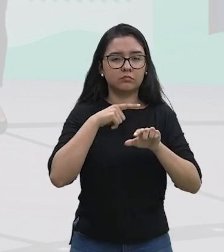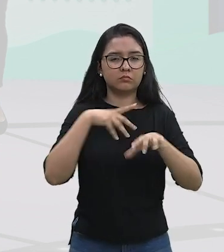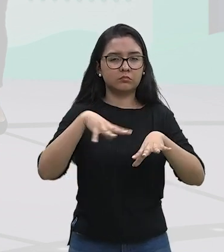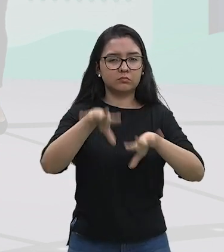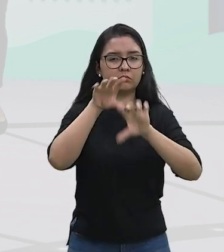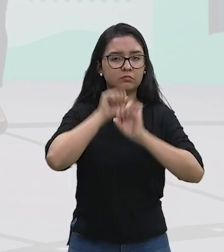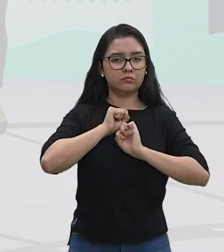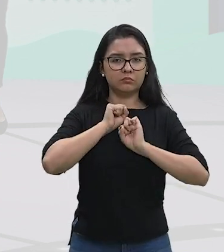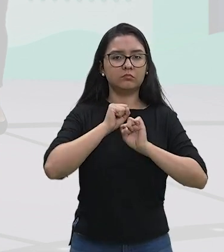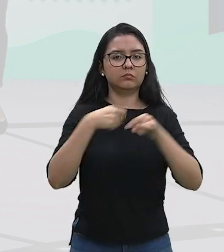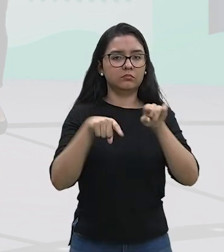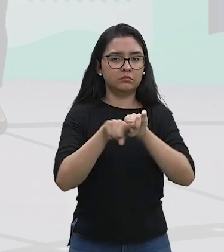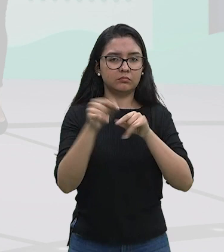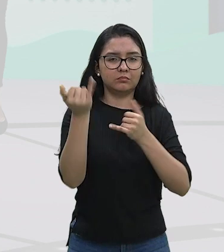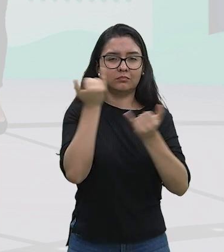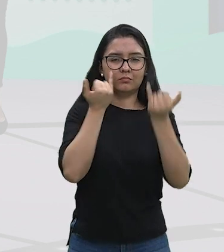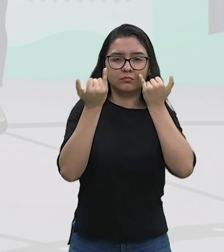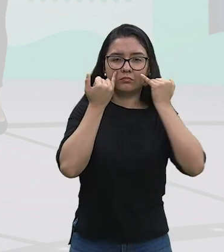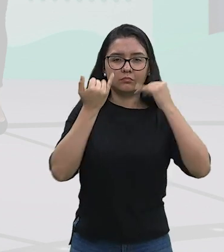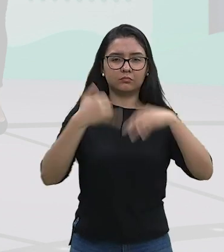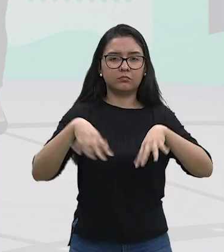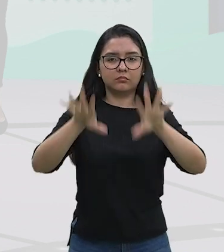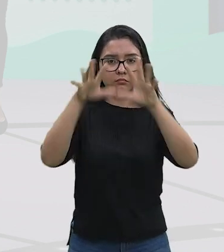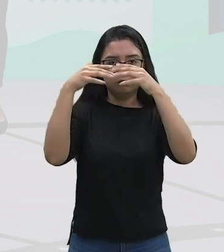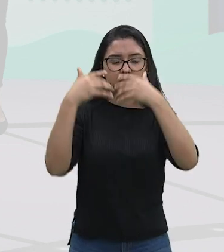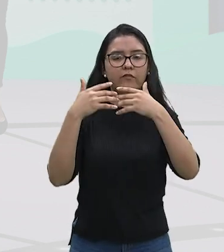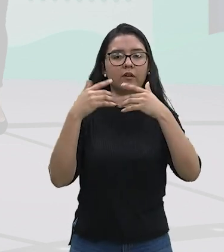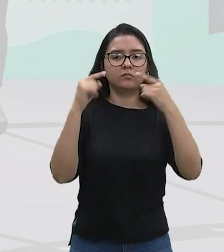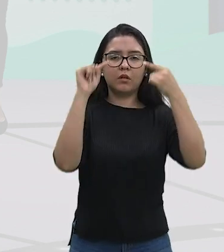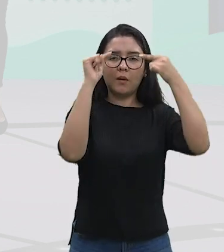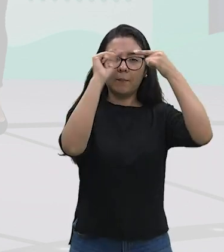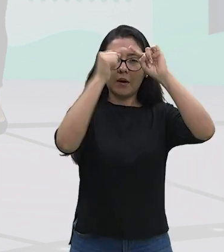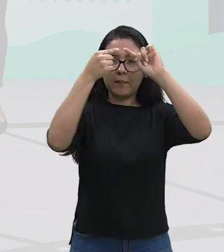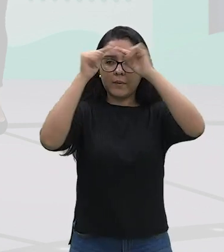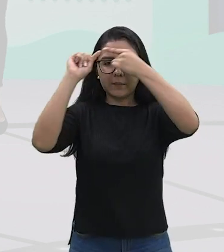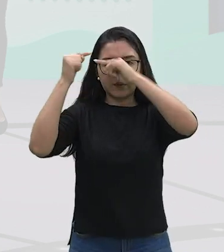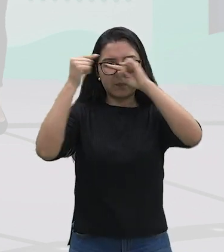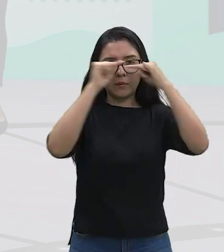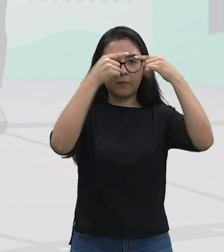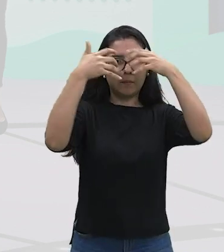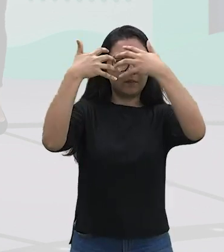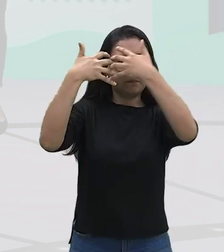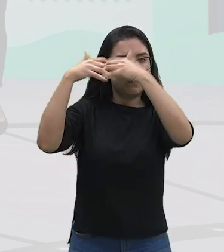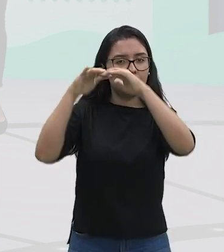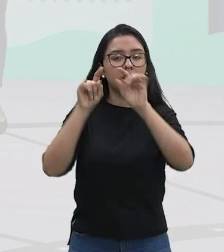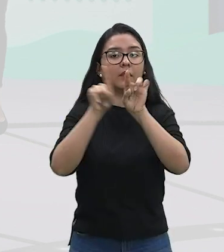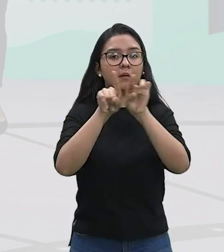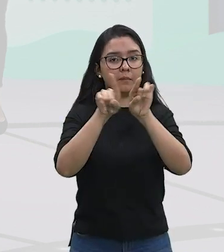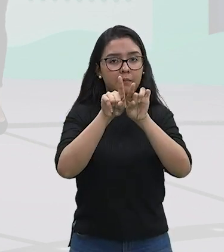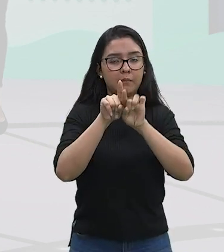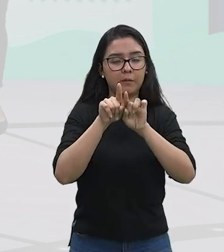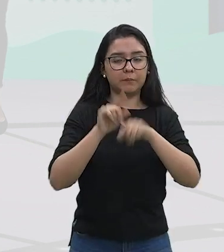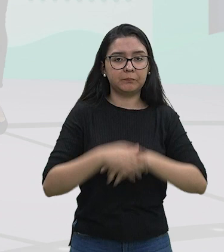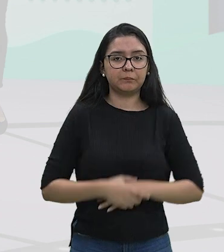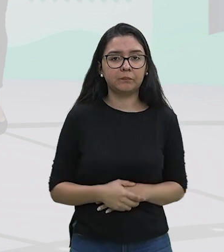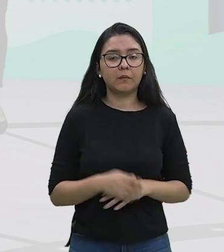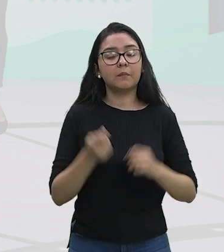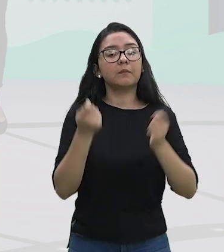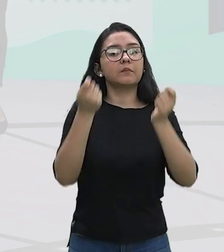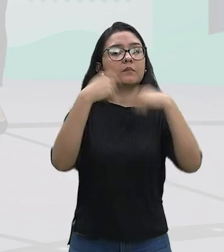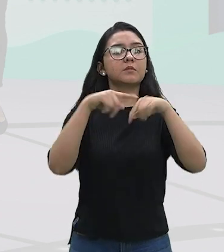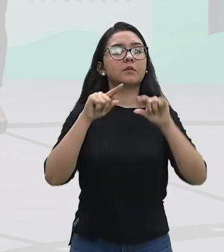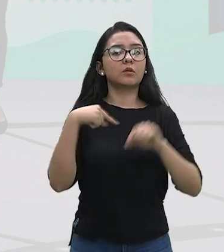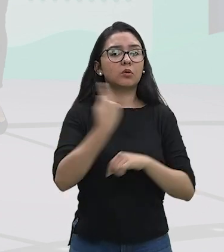algumas informações, vai processar e também vai dar respostas a essas informações. Ele vai permitir que